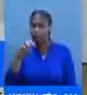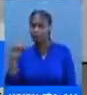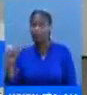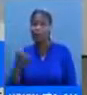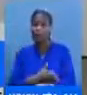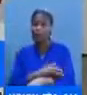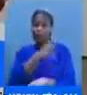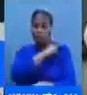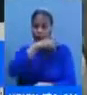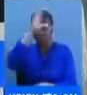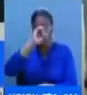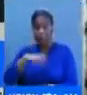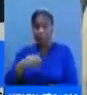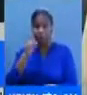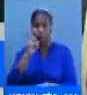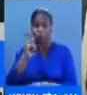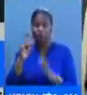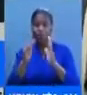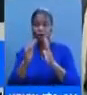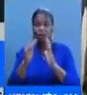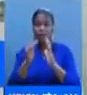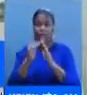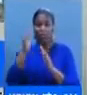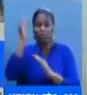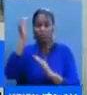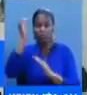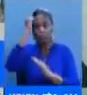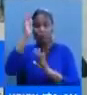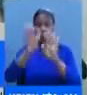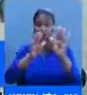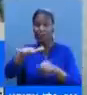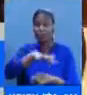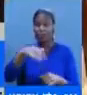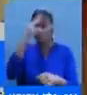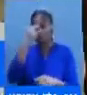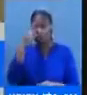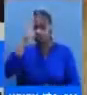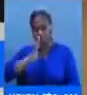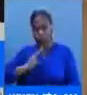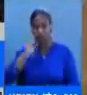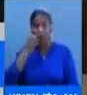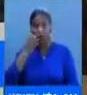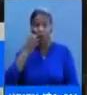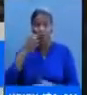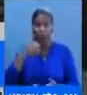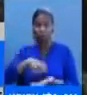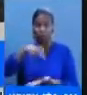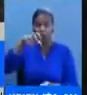do governo de Cabo Verde visitou o Museu Nacional de História Militar de Angola e o Memorial Dr. Agostinho Neto.